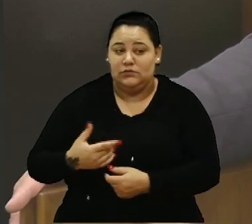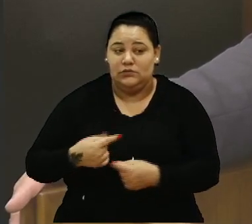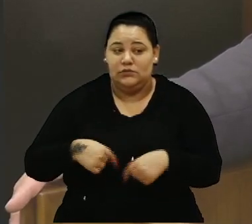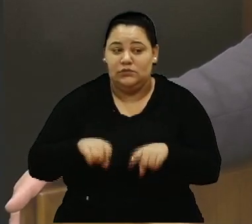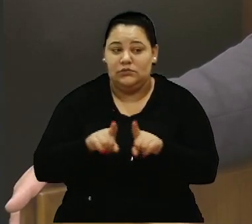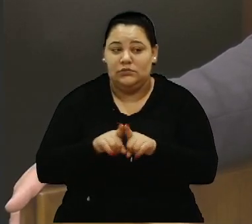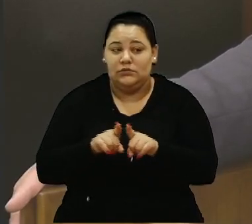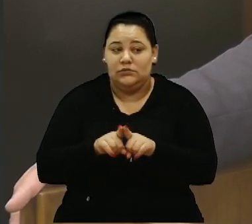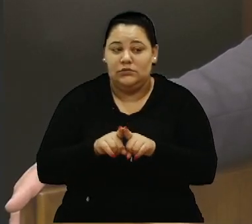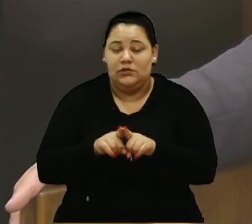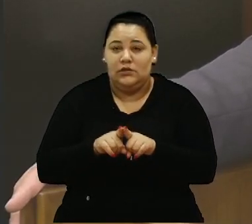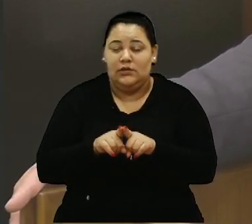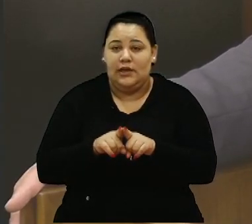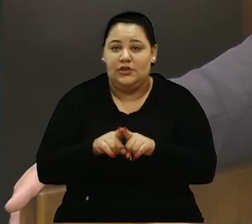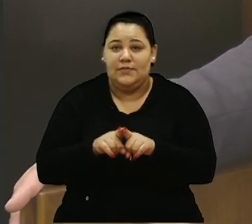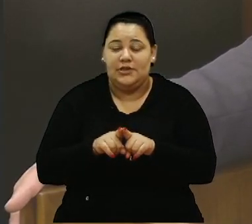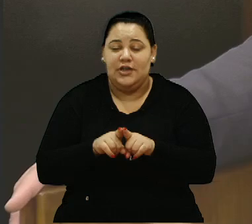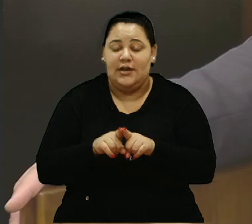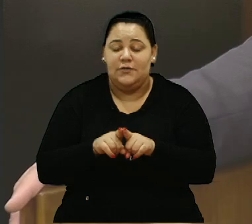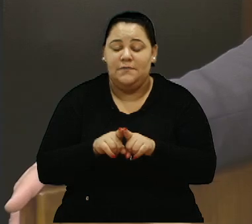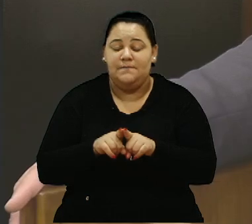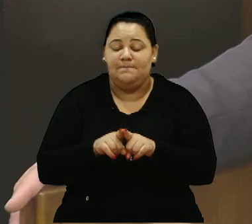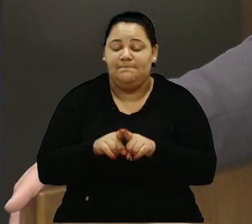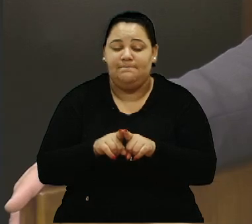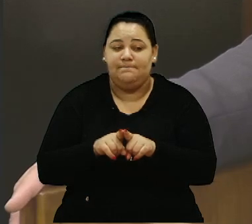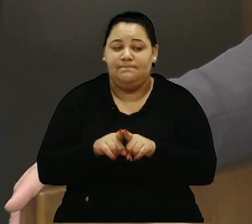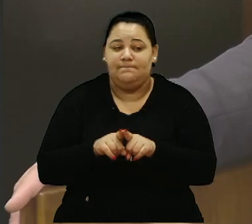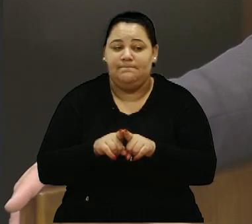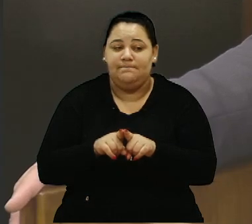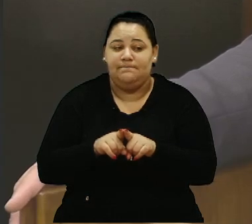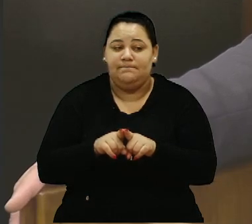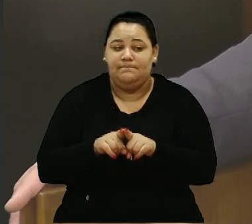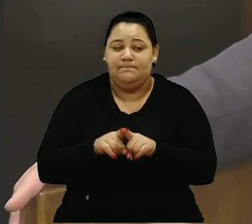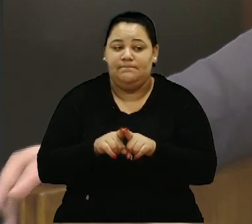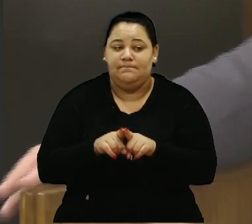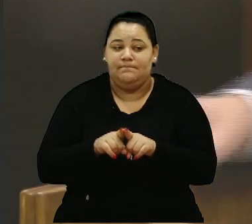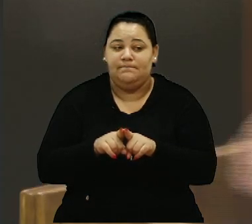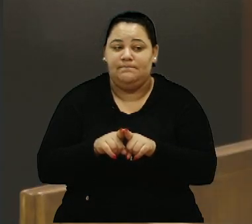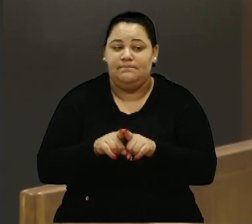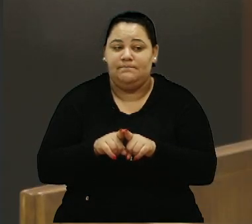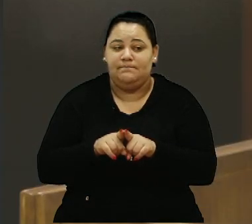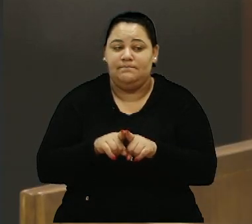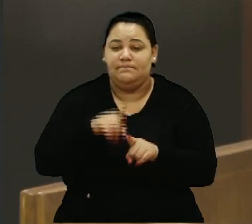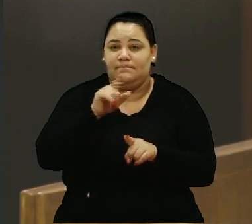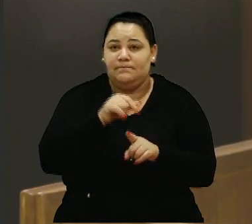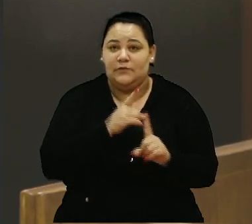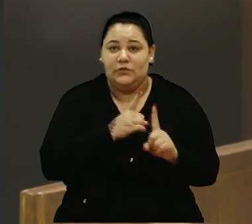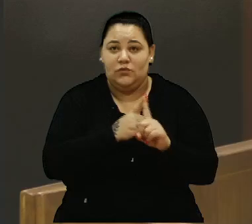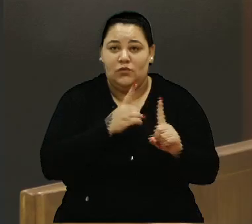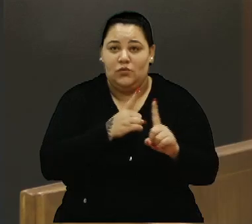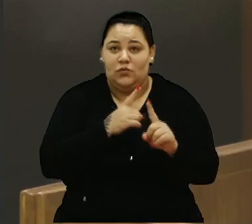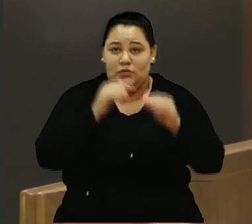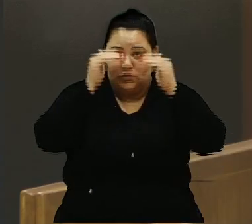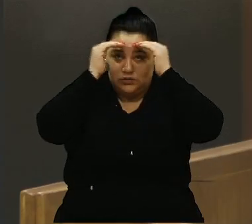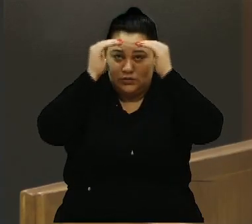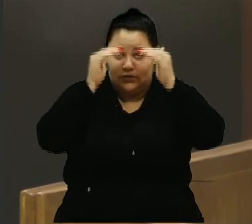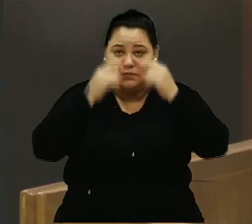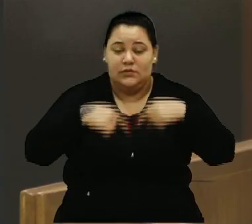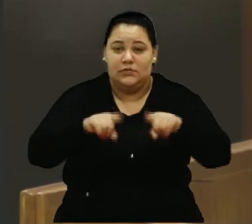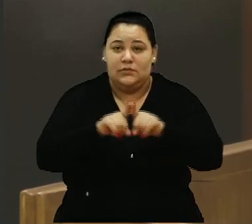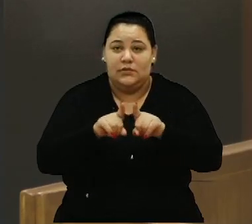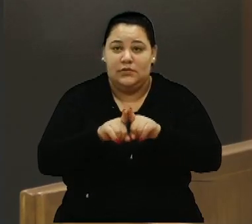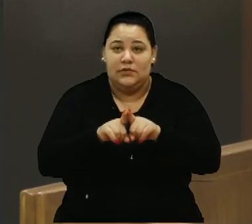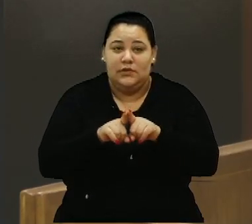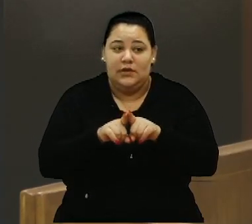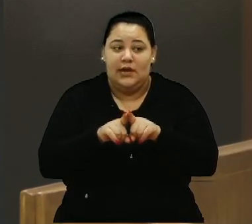promova a apologia a práticas ilícitas, a intolerância religiosa, a conteúdos sexualizados e que atentem contra a dignidade da pessoa humana. Então,